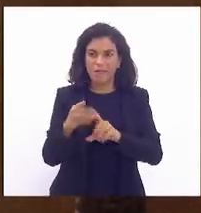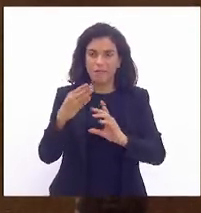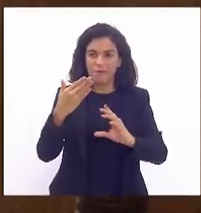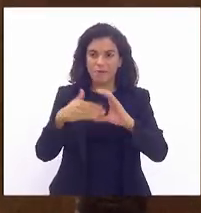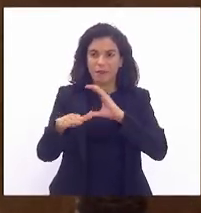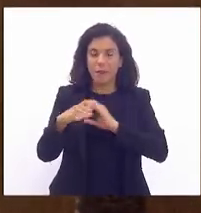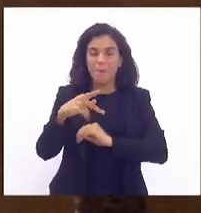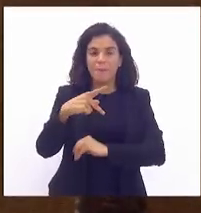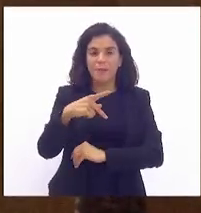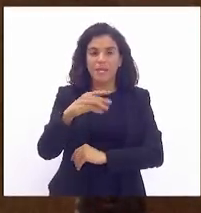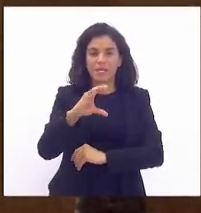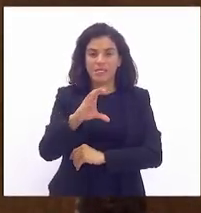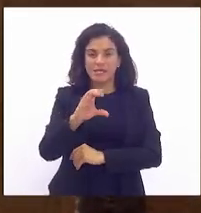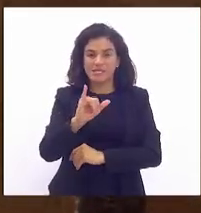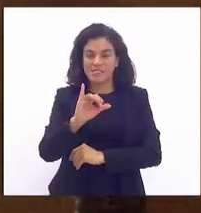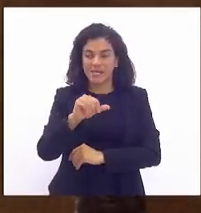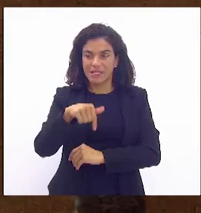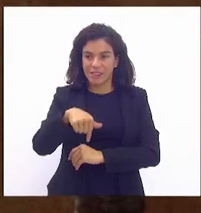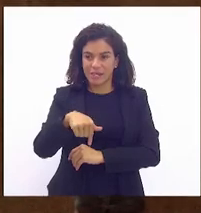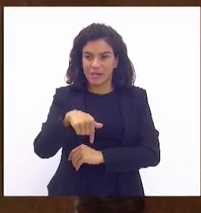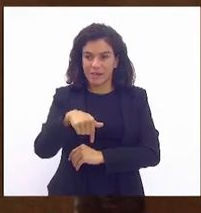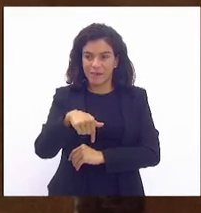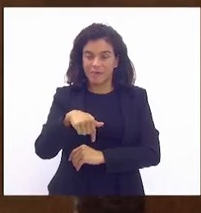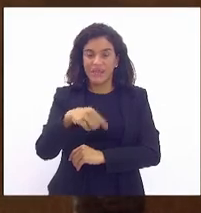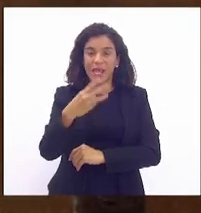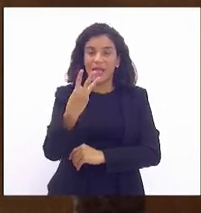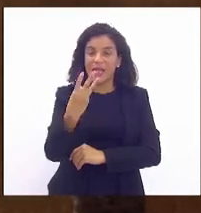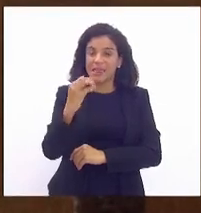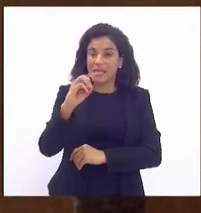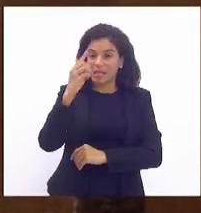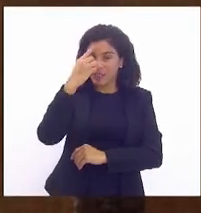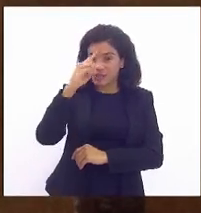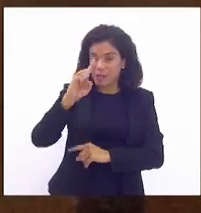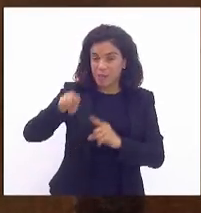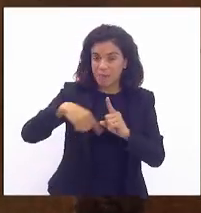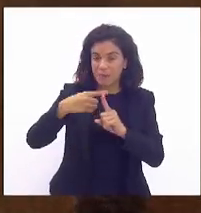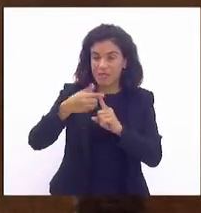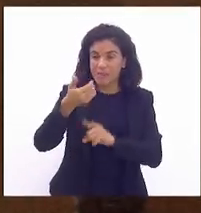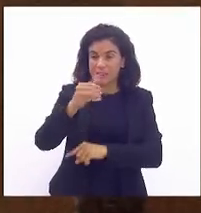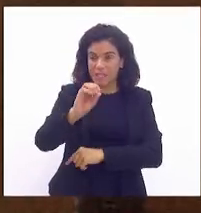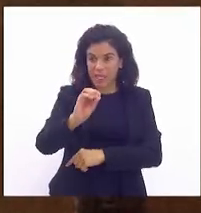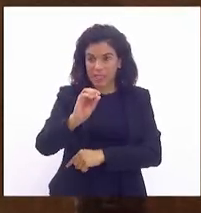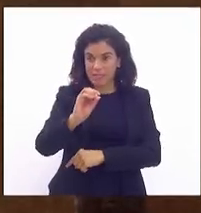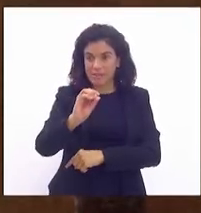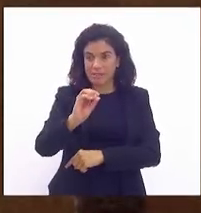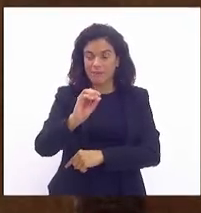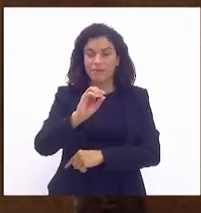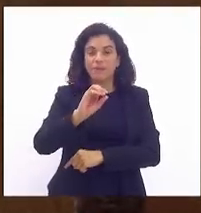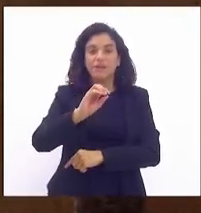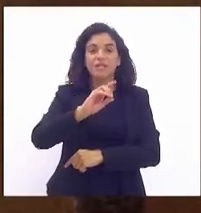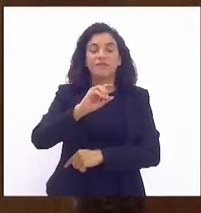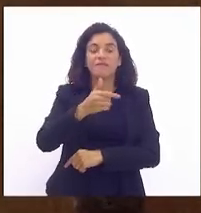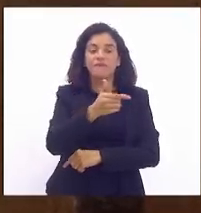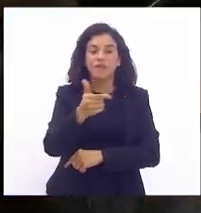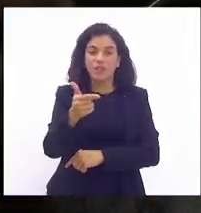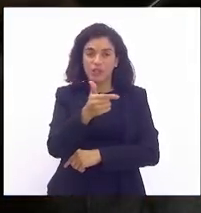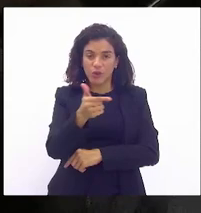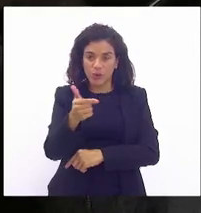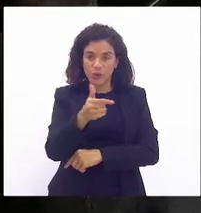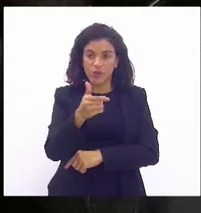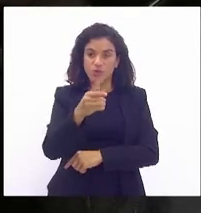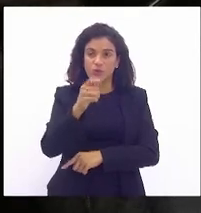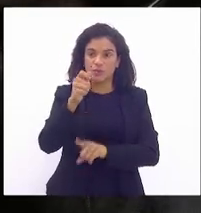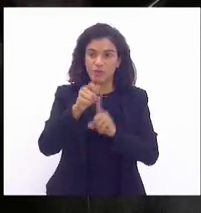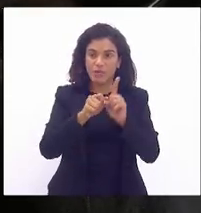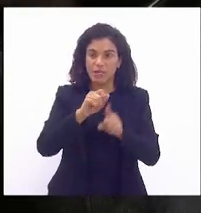Portal da Transparência, que é 30 dias mais 10 para responderem qualquer informação. Fizemos no dia 22/6. Só não foi respondido